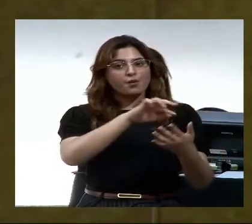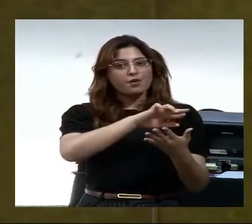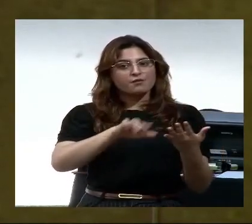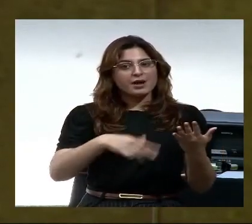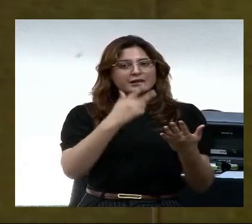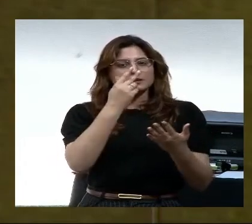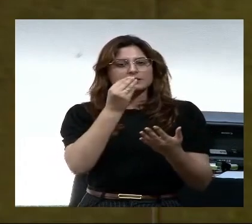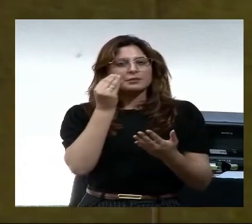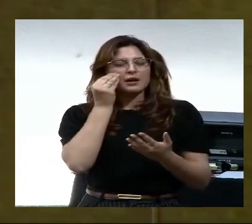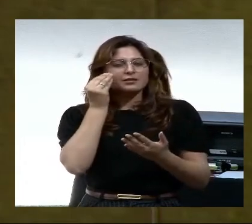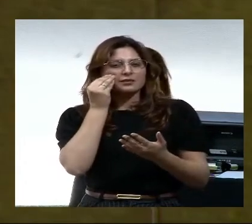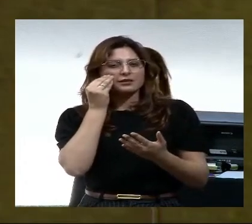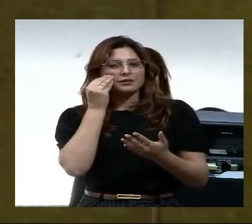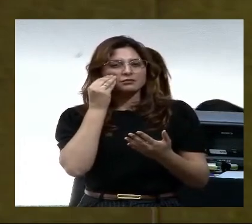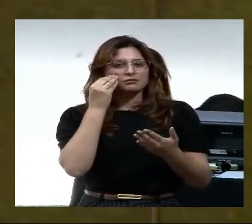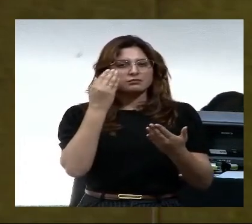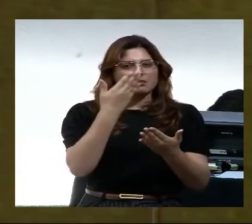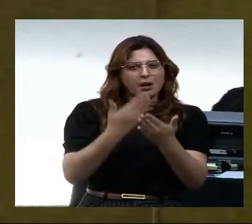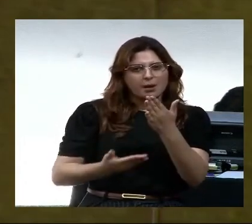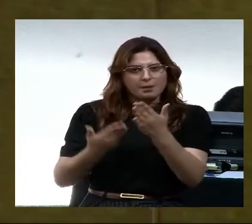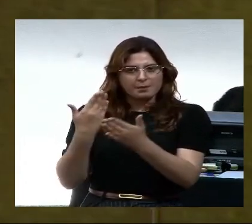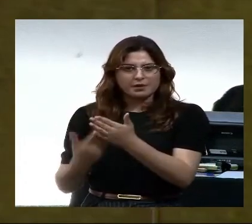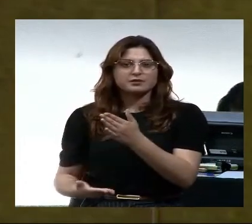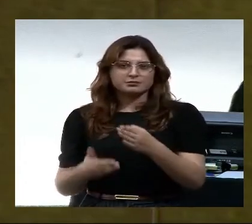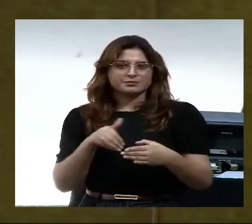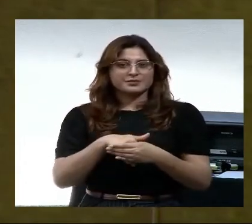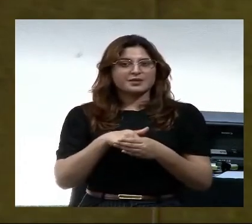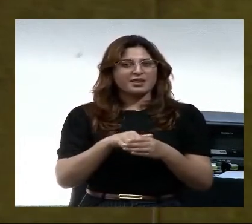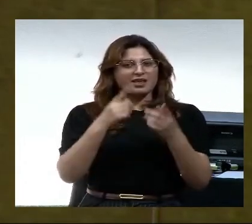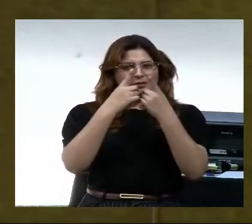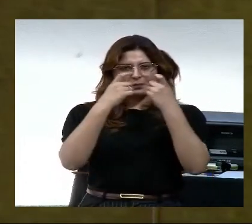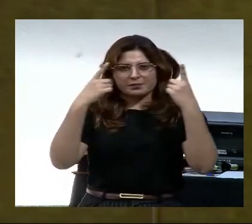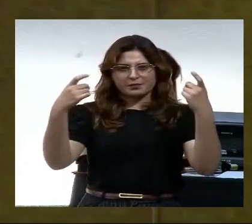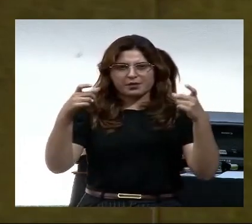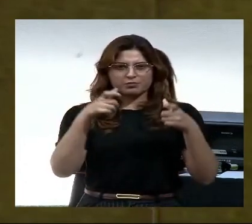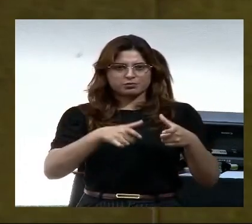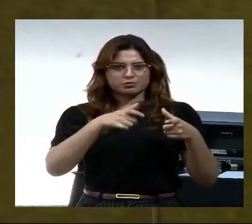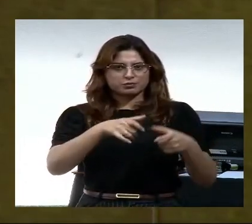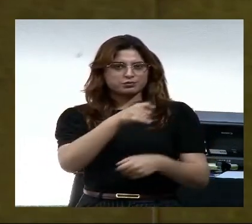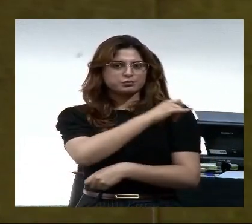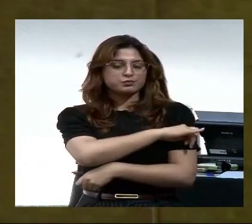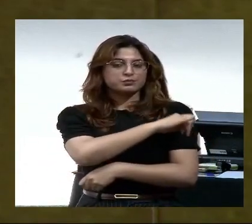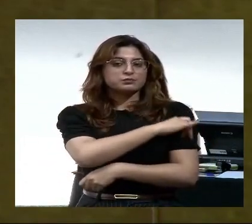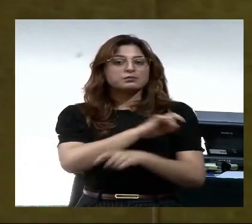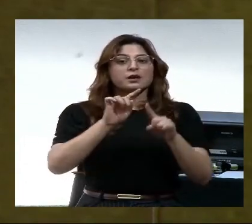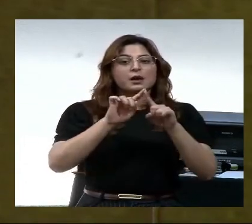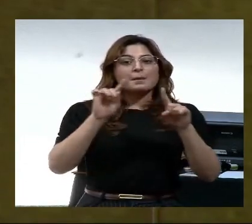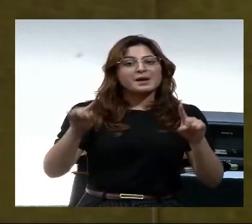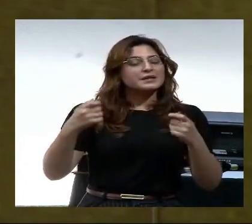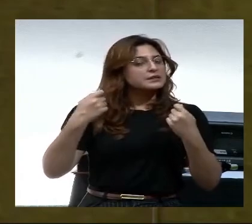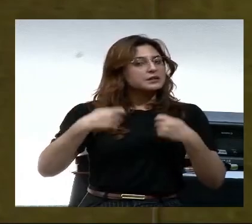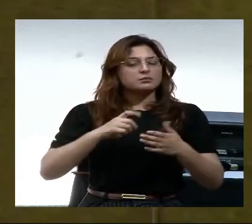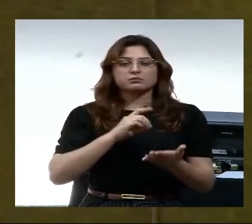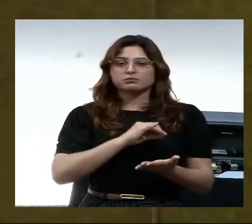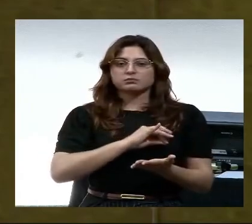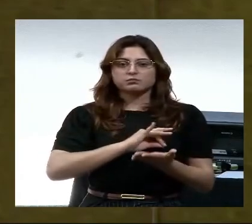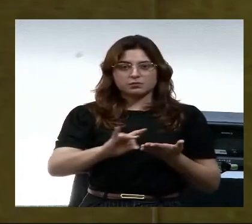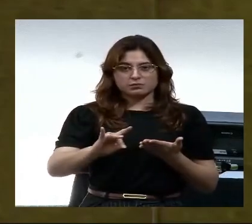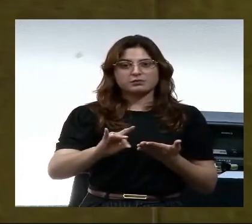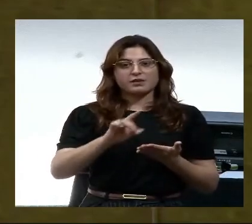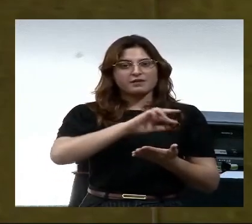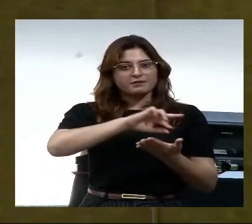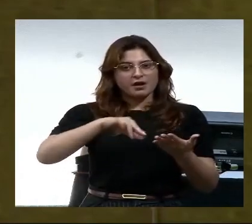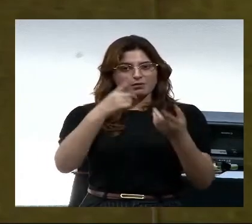ruptura pelos atos violentos de 8 de janeiro. Mas vejam, nós repudiaremos sempre esse tipo